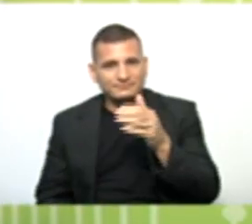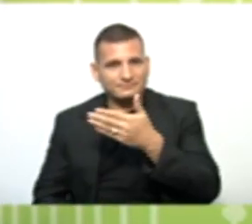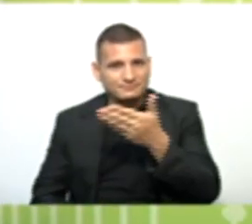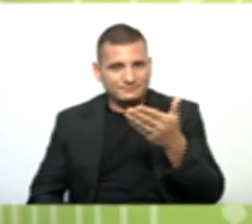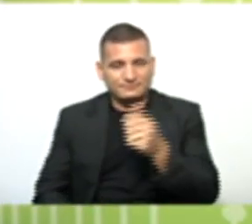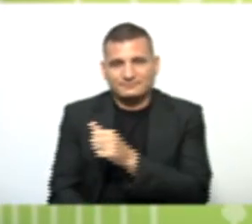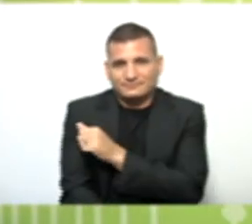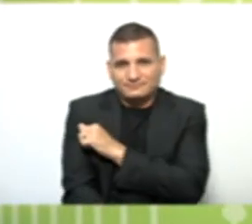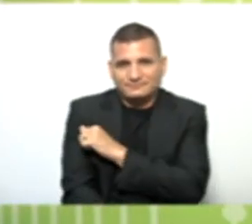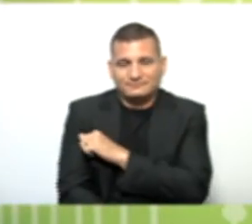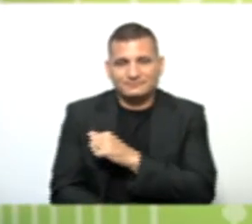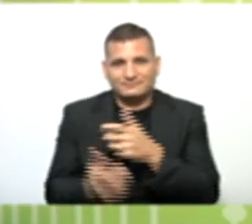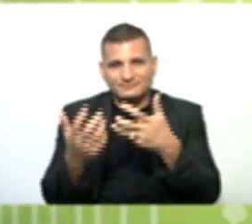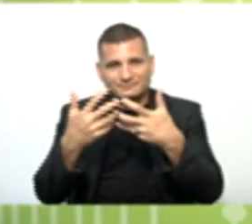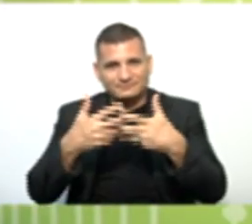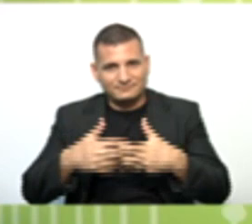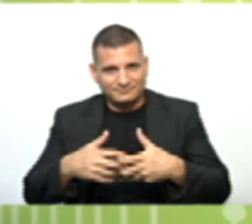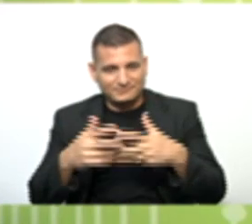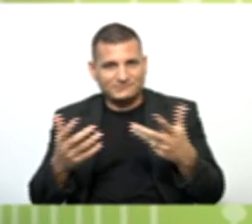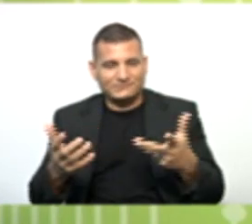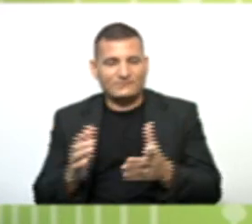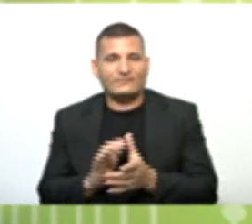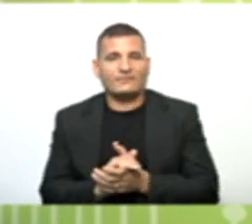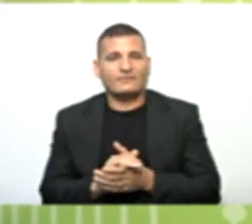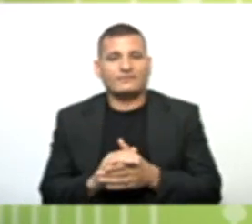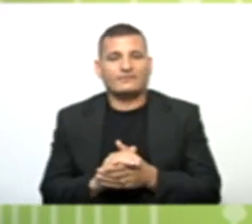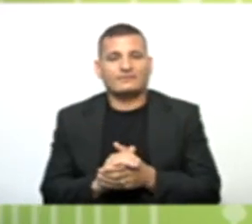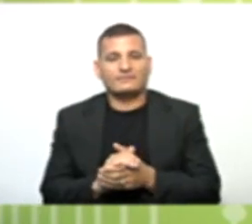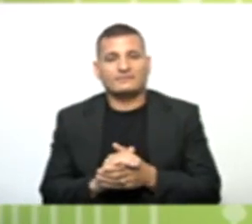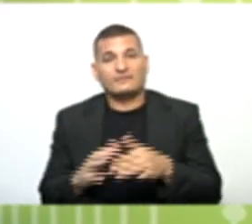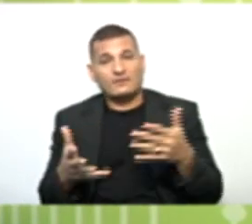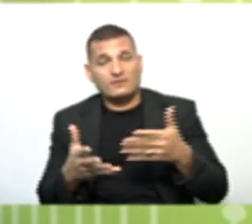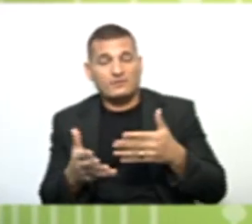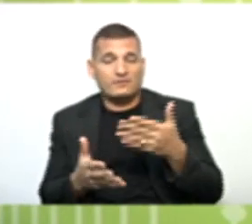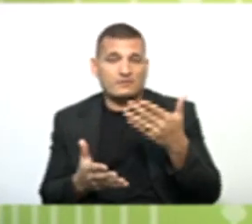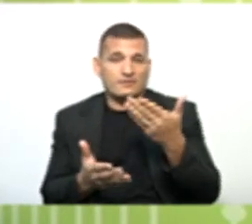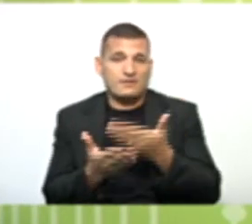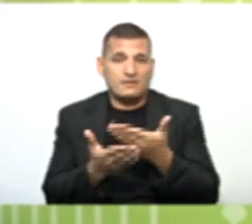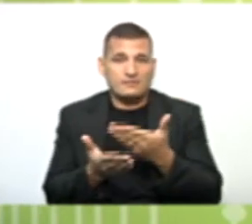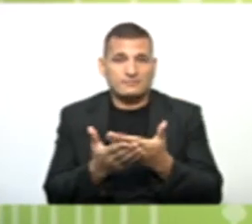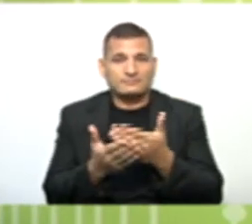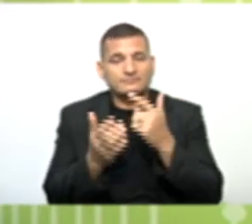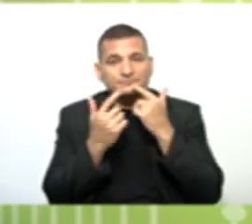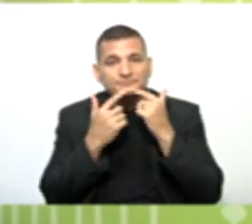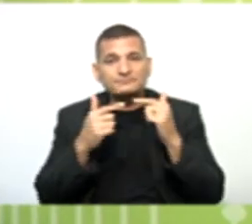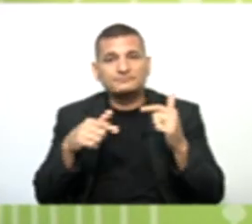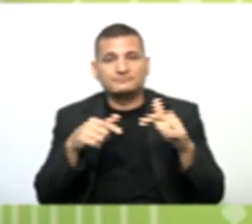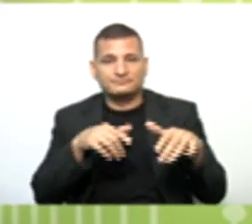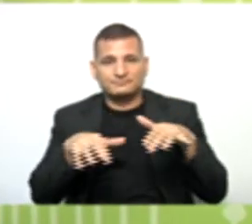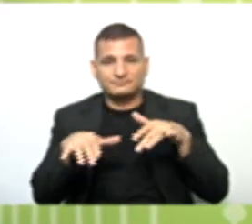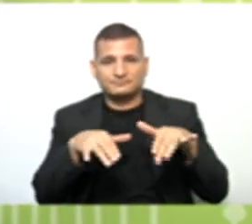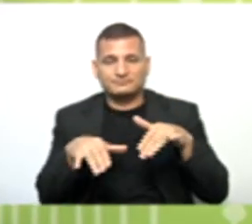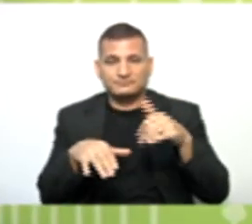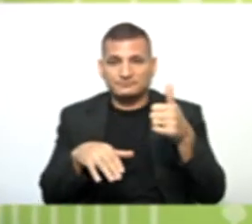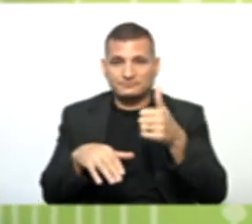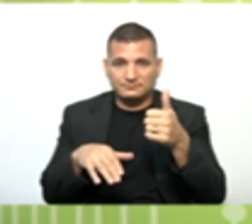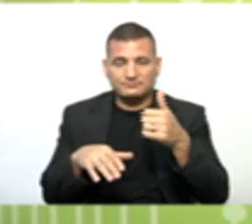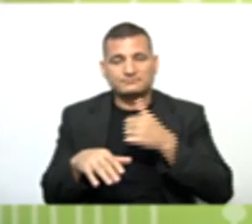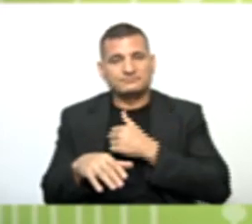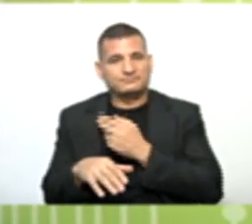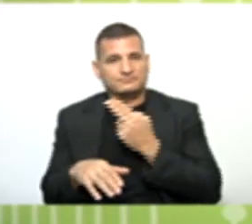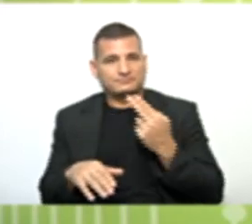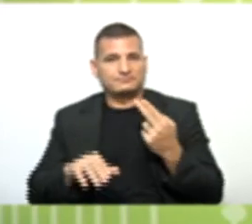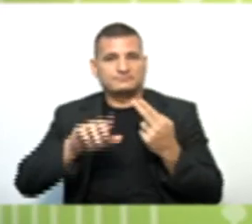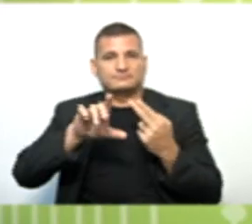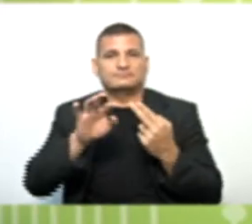alunos do IFRO. Estamos aqui de volta para a nossa aula da disciplina de Linguagem de Programação 1. Eu sou a professora Letícia